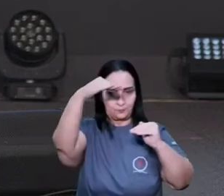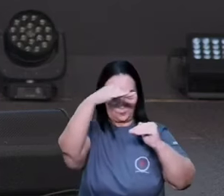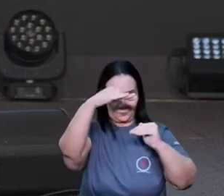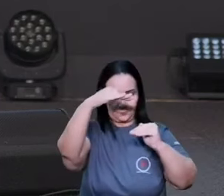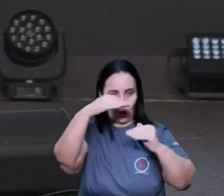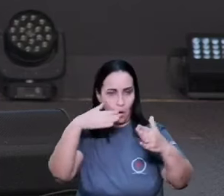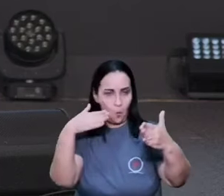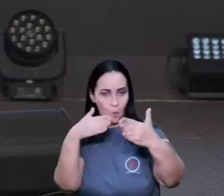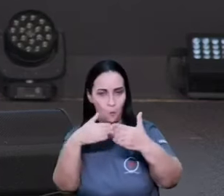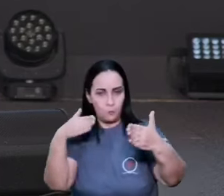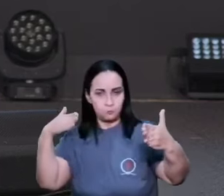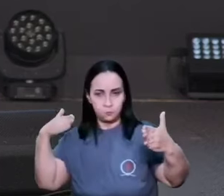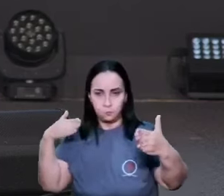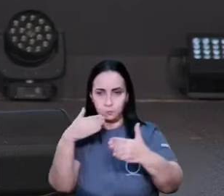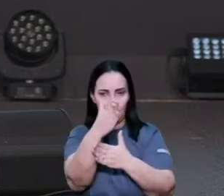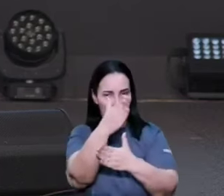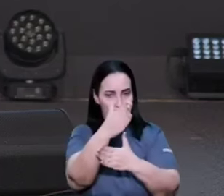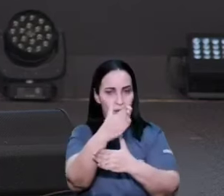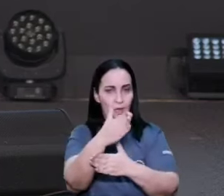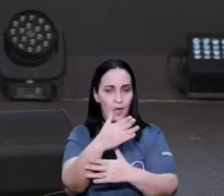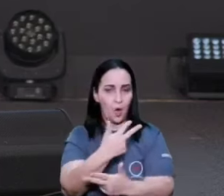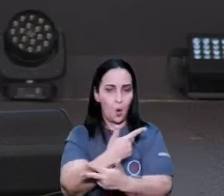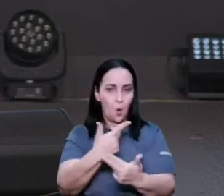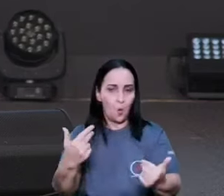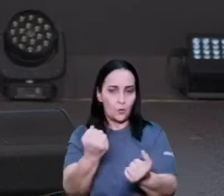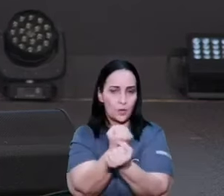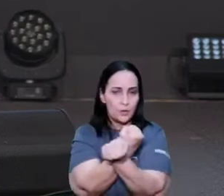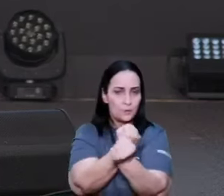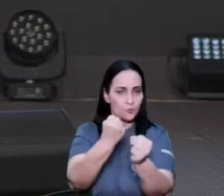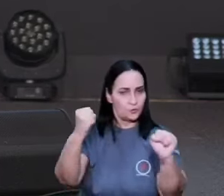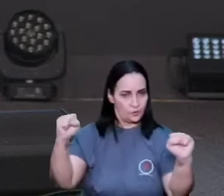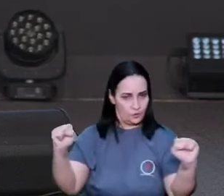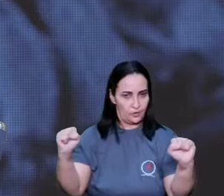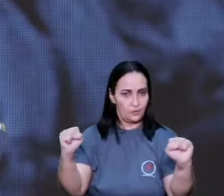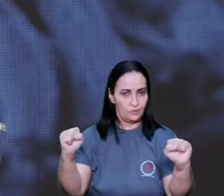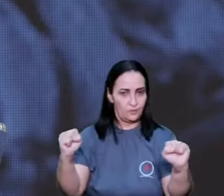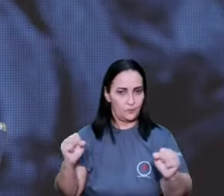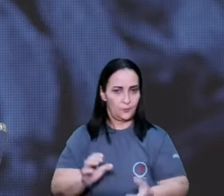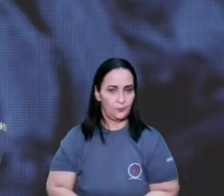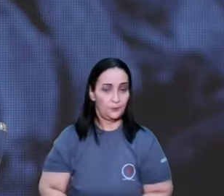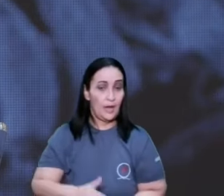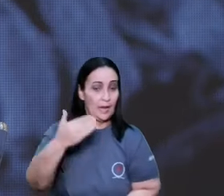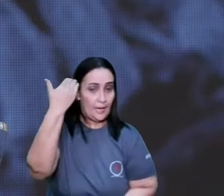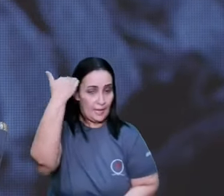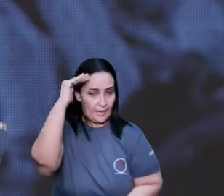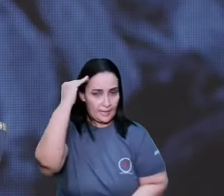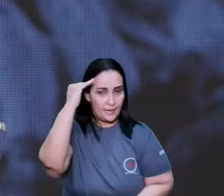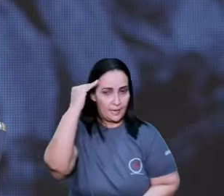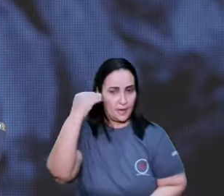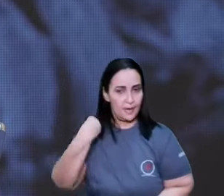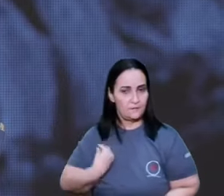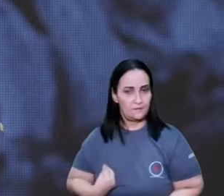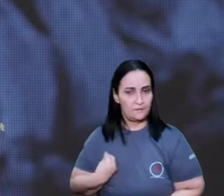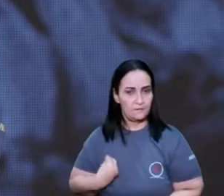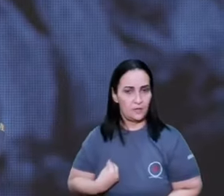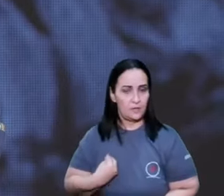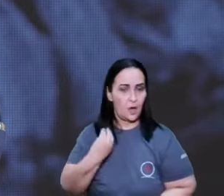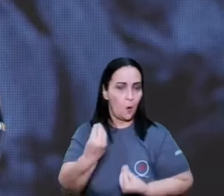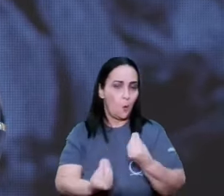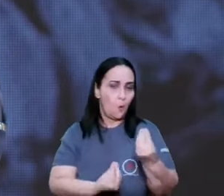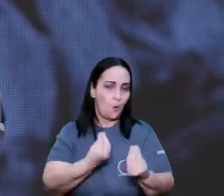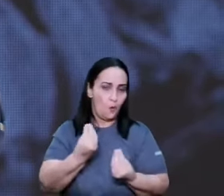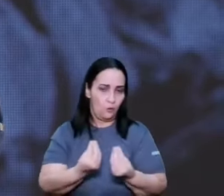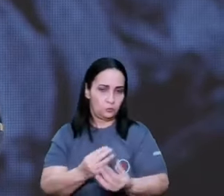a barreira da impossibilidade e resgatar o sentido da vida é justamente o que